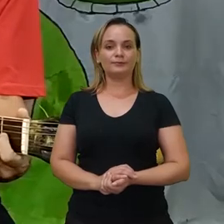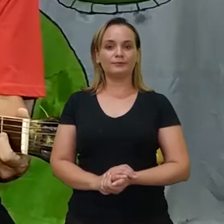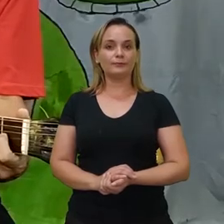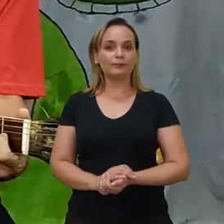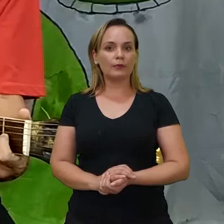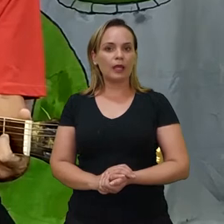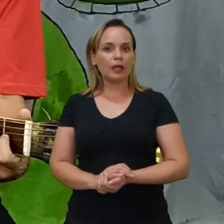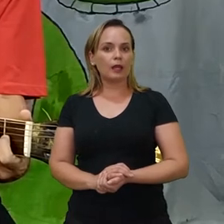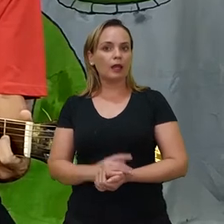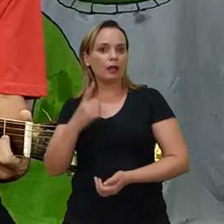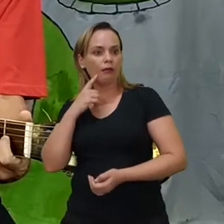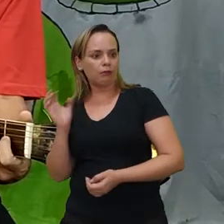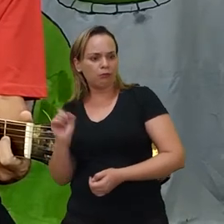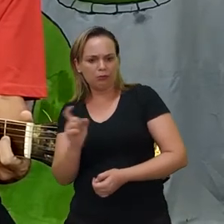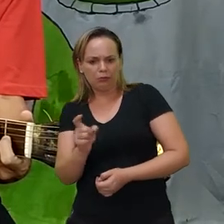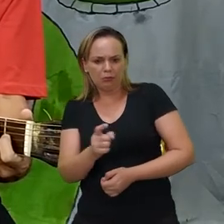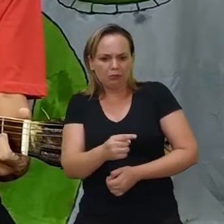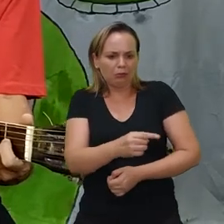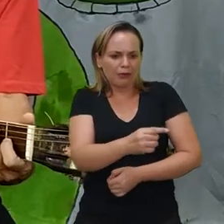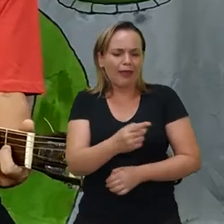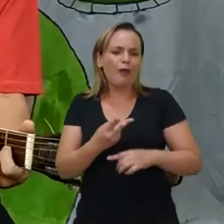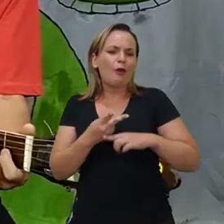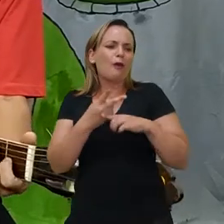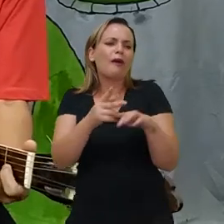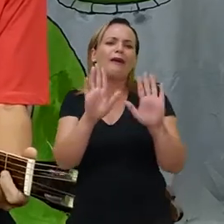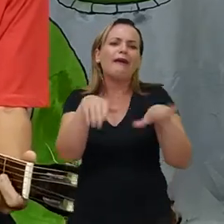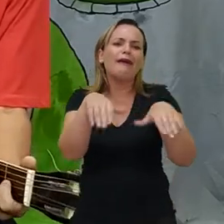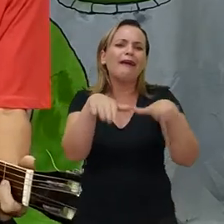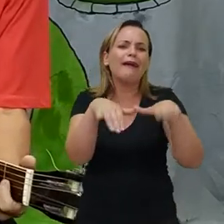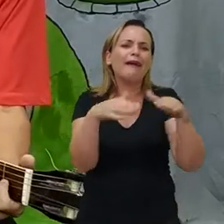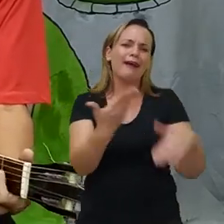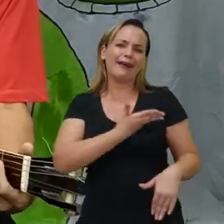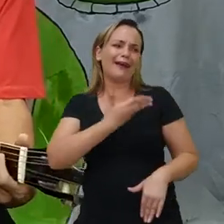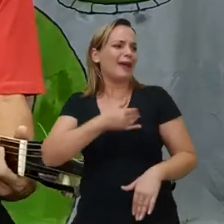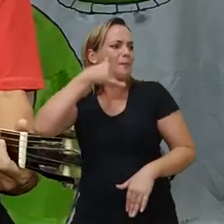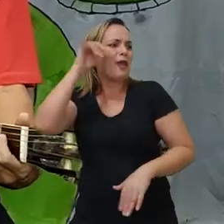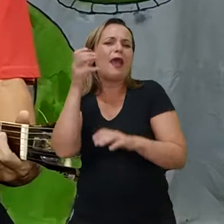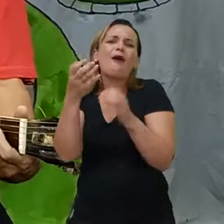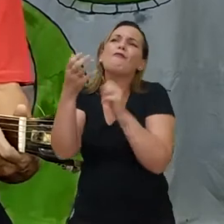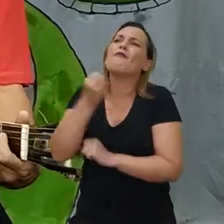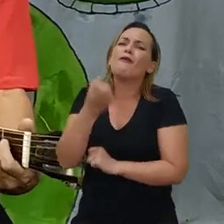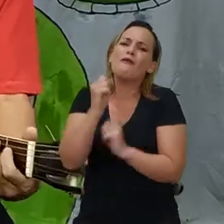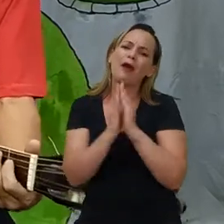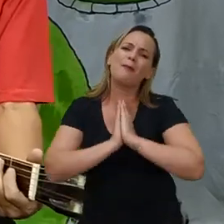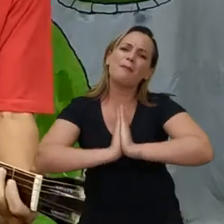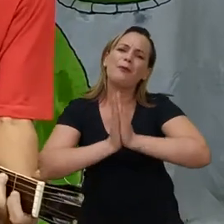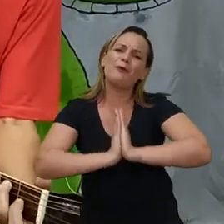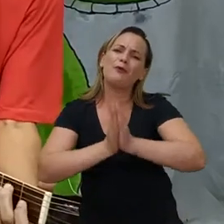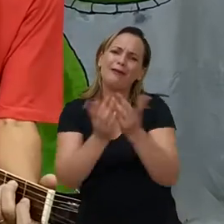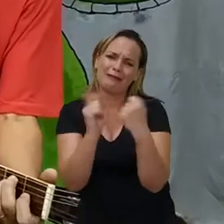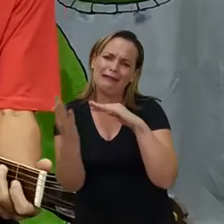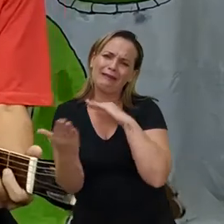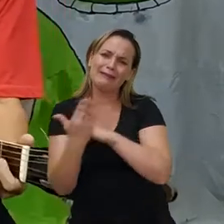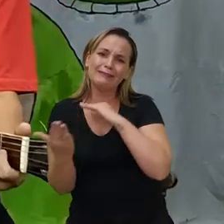Foi procurar ajuda da sua amiga Dona Vaca. Ô, Dona Vaca, por gentileza, você pode me